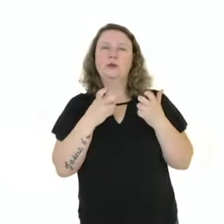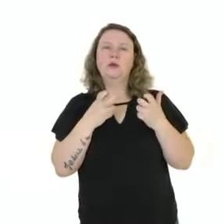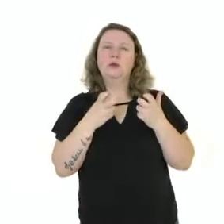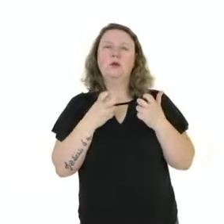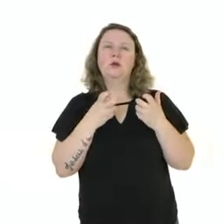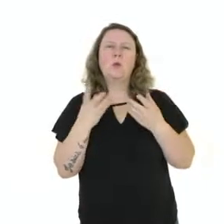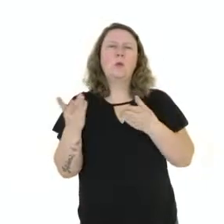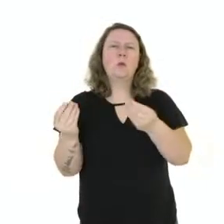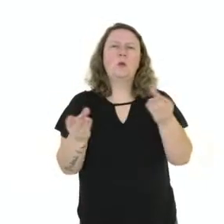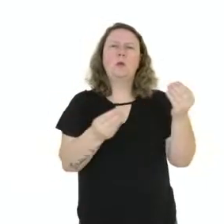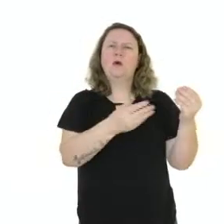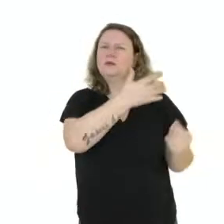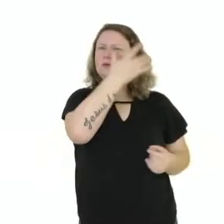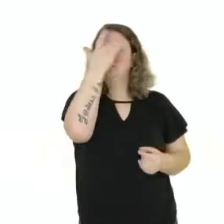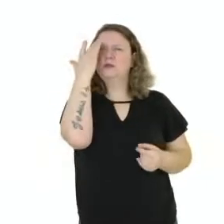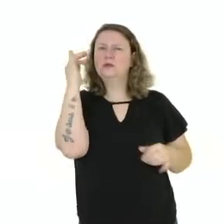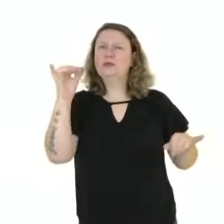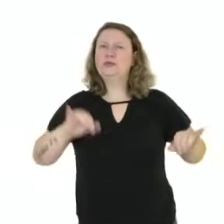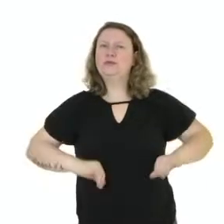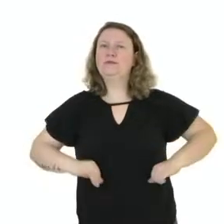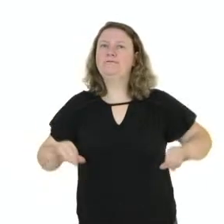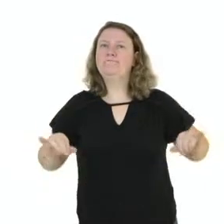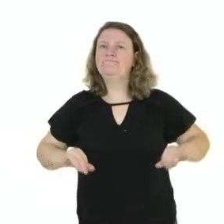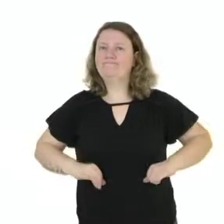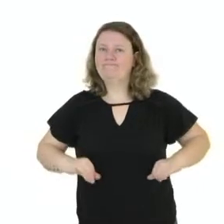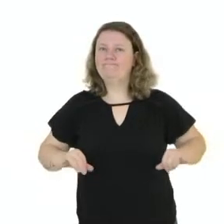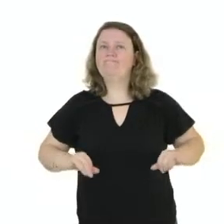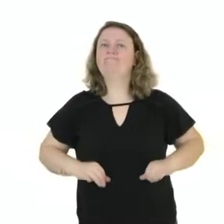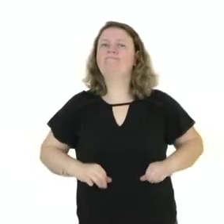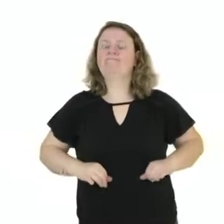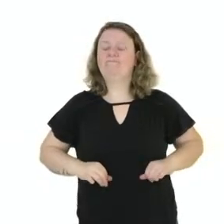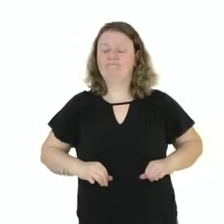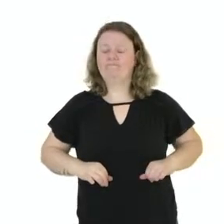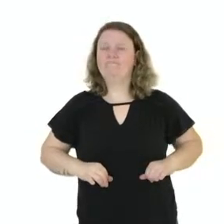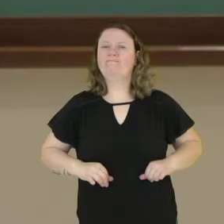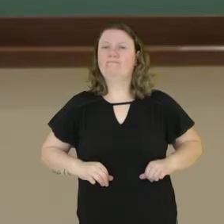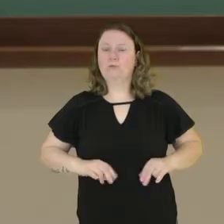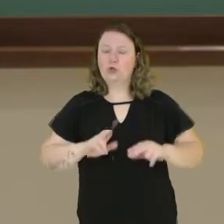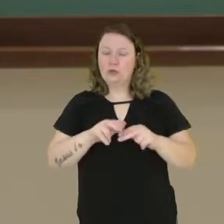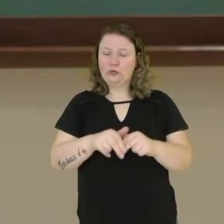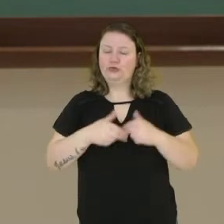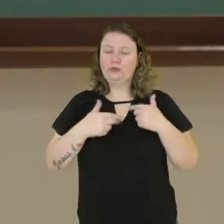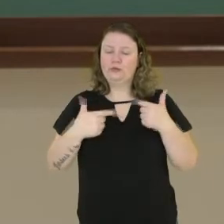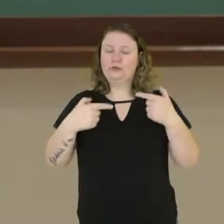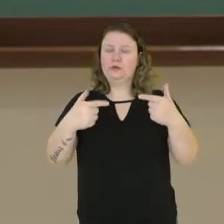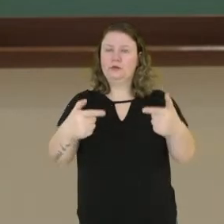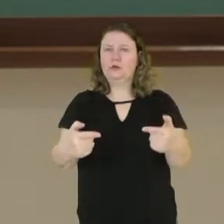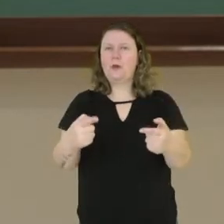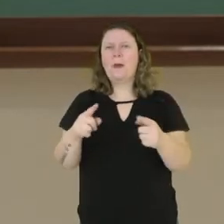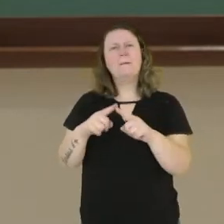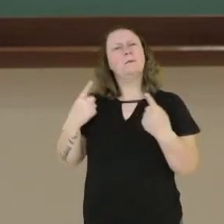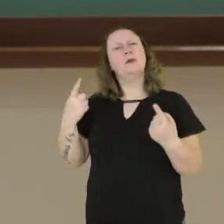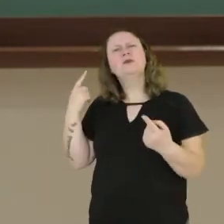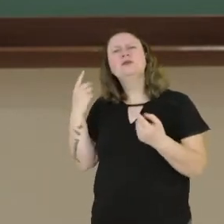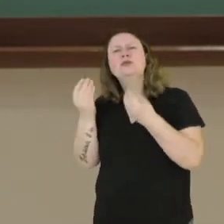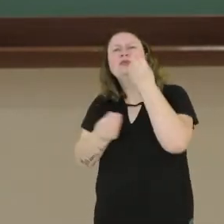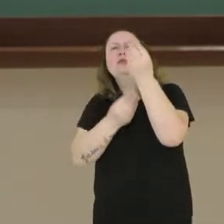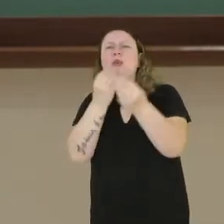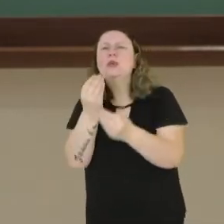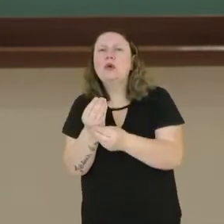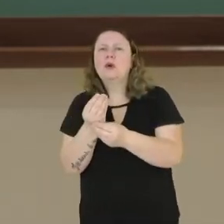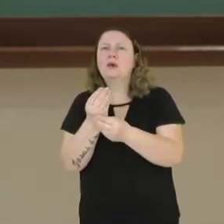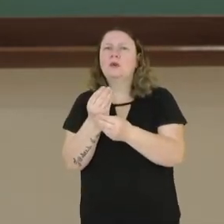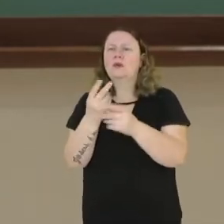pessoas vão sofrer essas consequências. Mas como e por que o Brasil se envolveu na Guerra